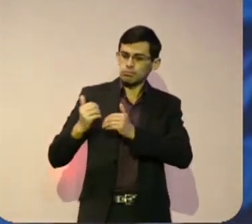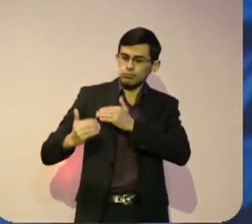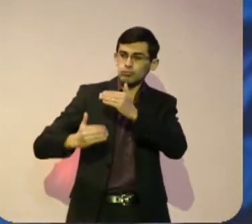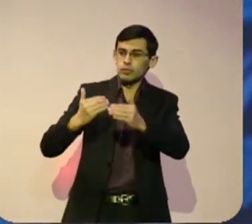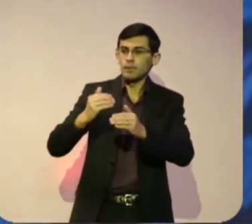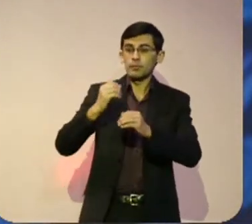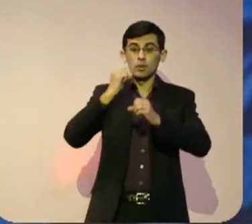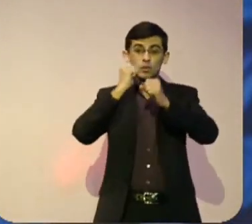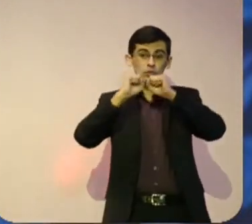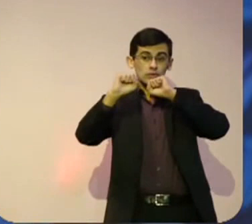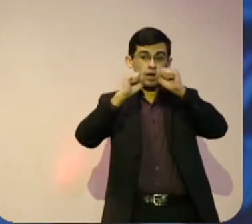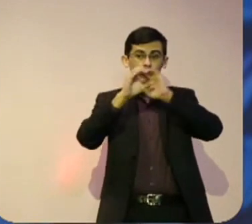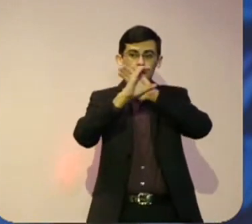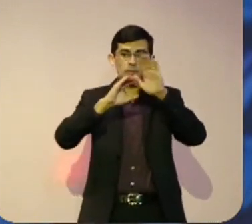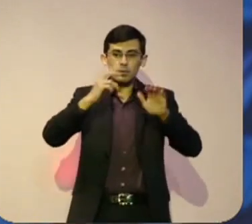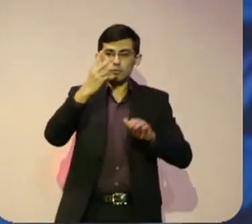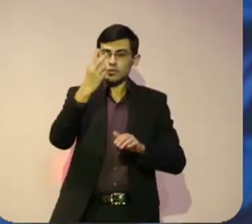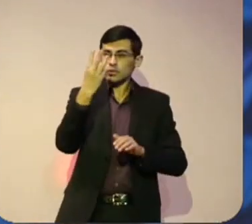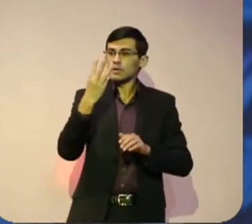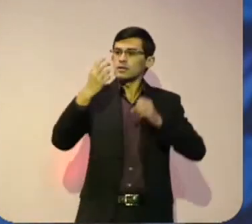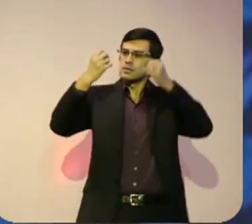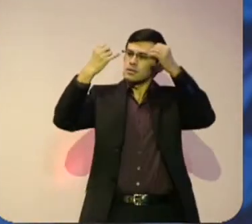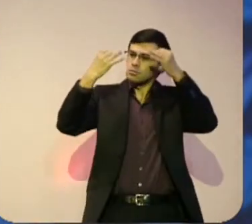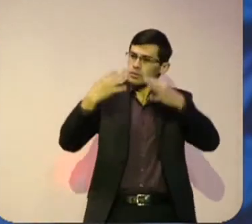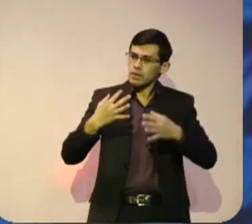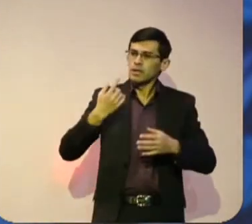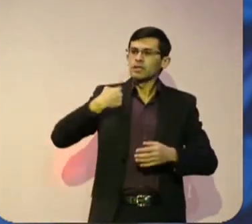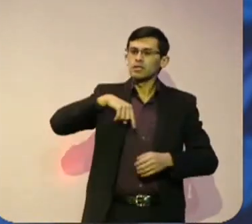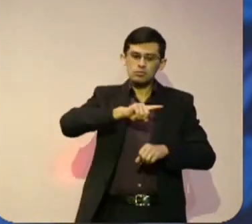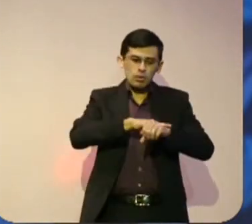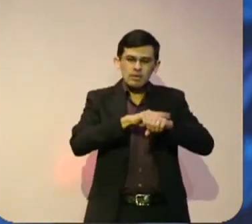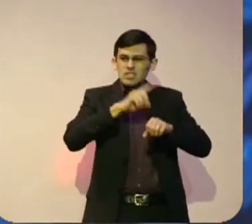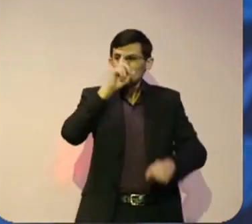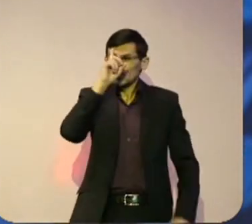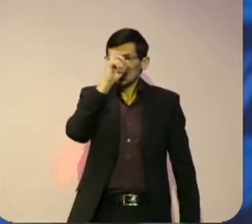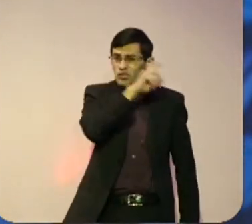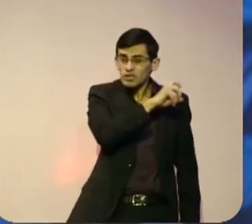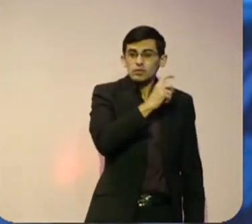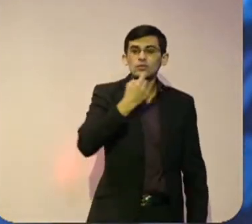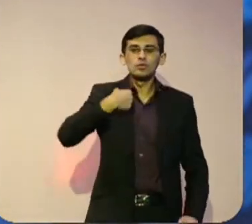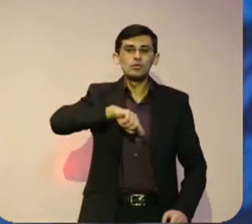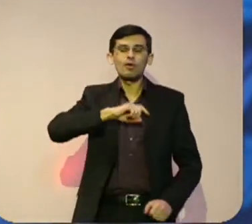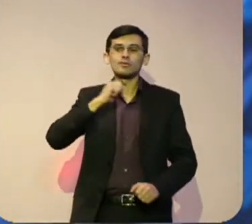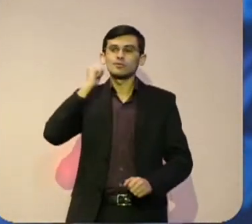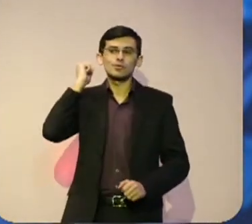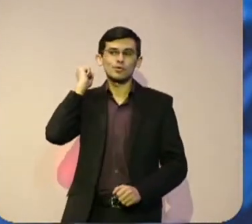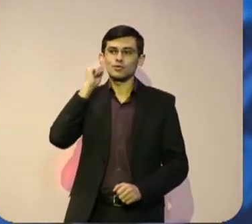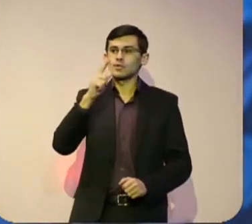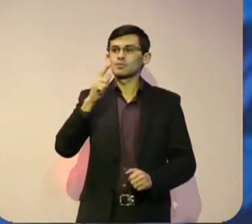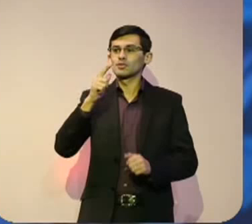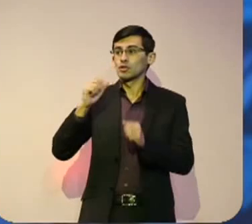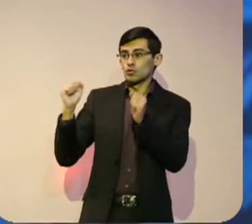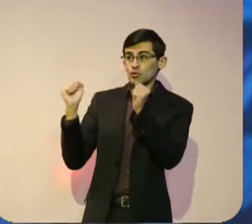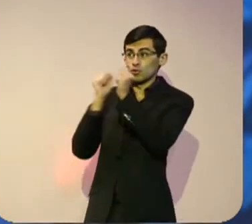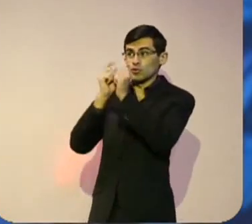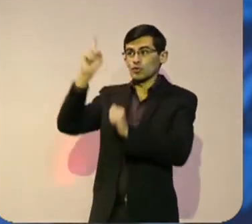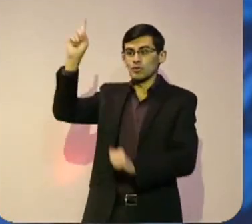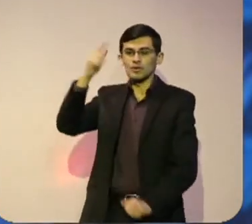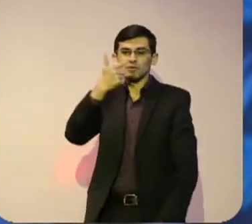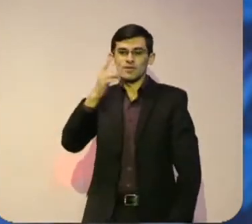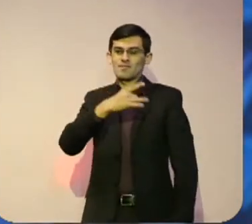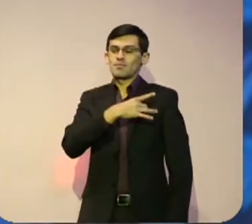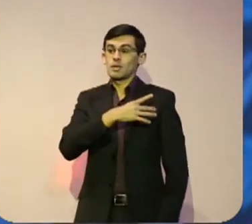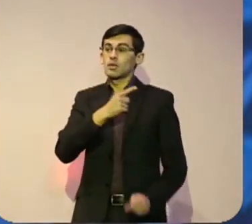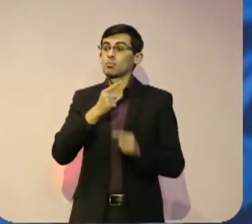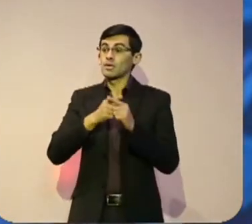E o Salmo 23 vai dizer que é possível passar pelo vale da sombra da morte, sem temer mal algum, porque